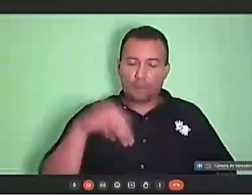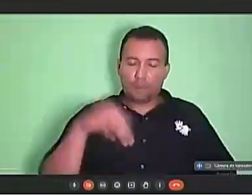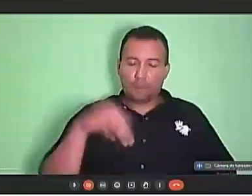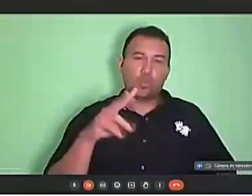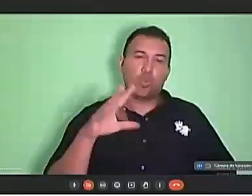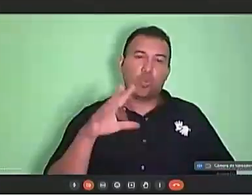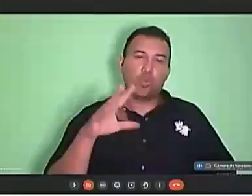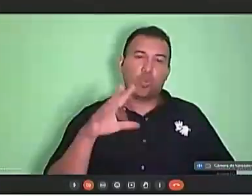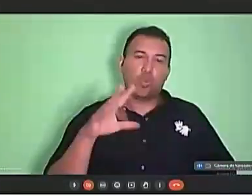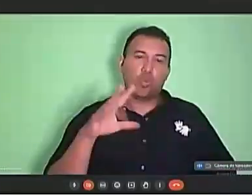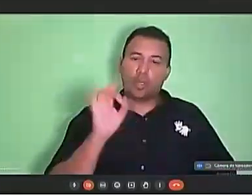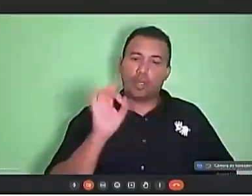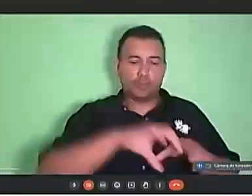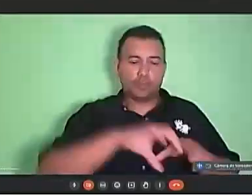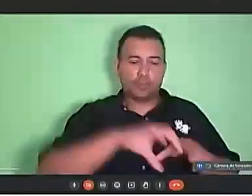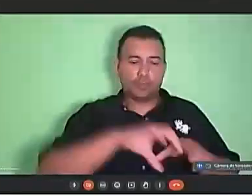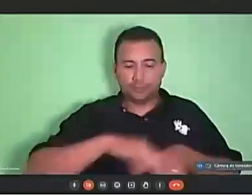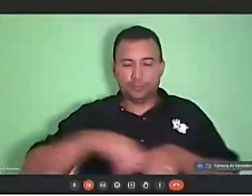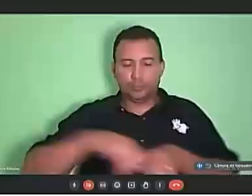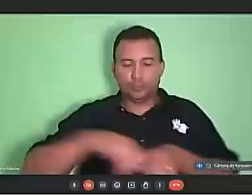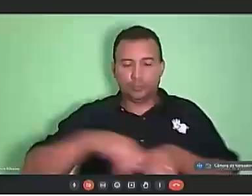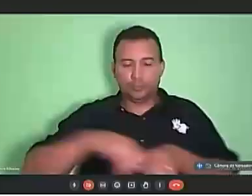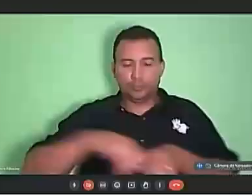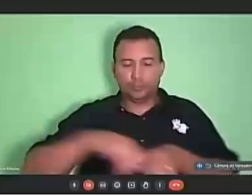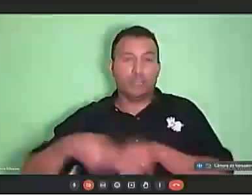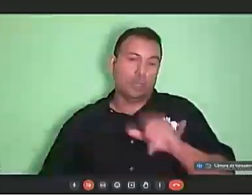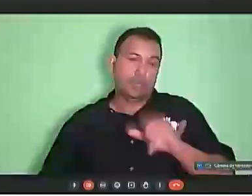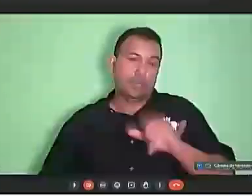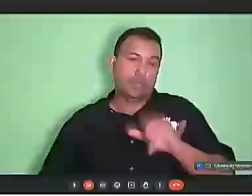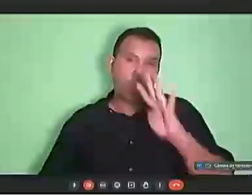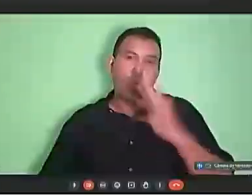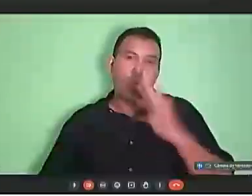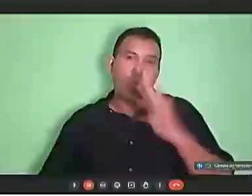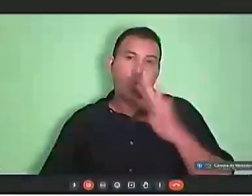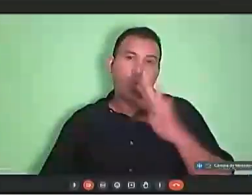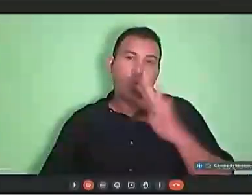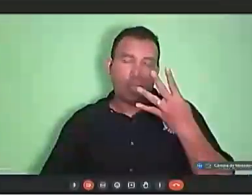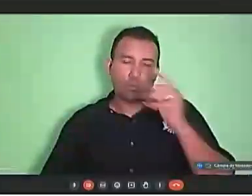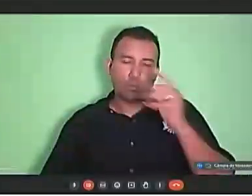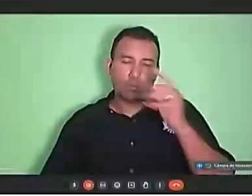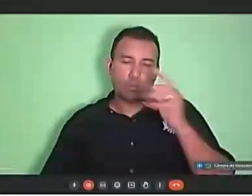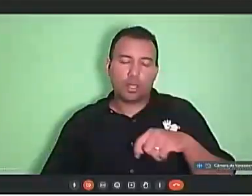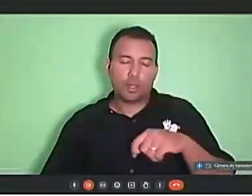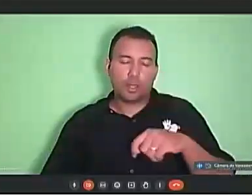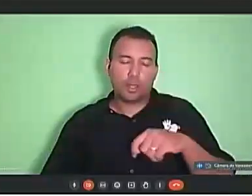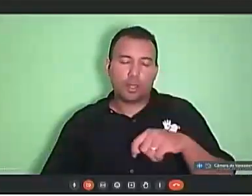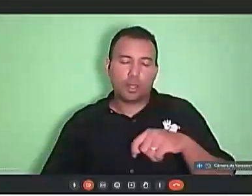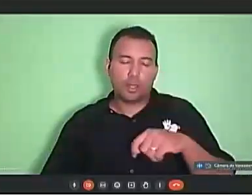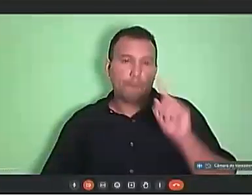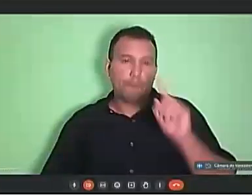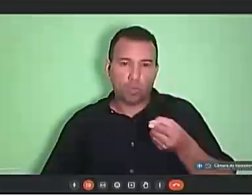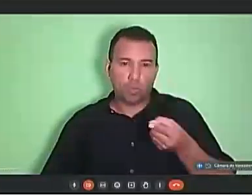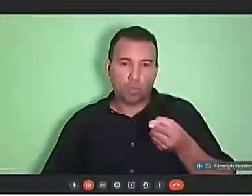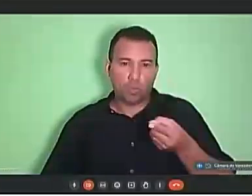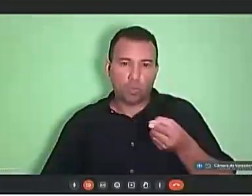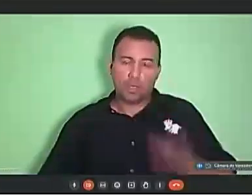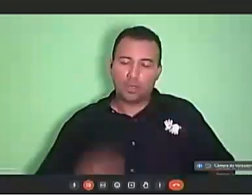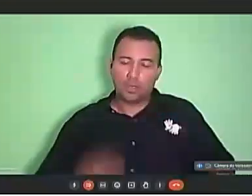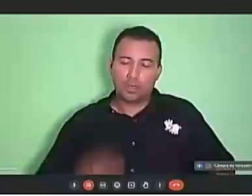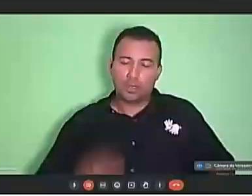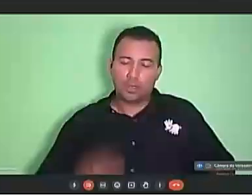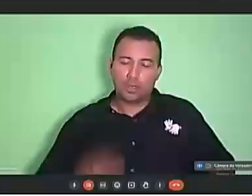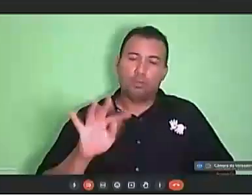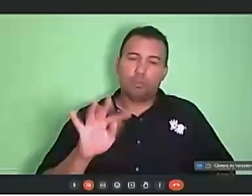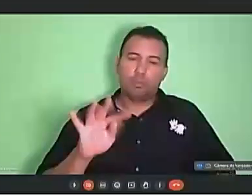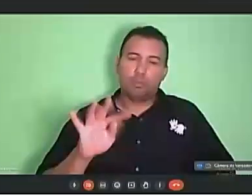túneis paralelos, 4 deles, passaria 4 vezes. Né? Mas o efeito em Porto Vitória seria para um túnel de 20